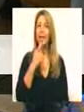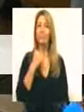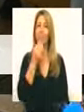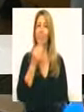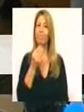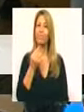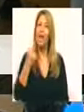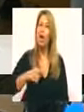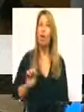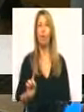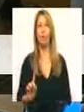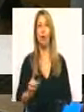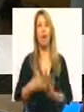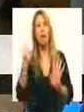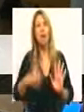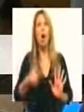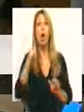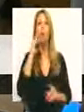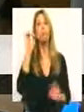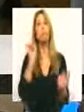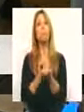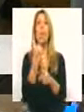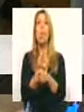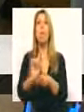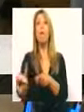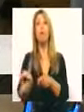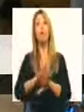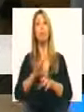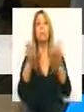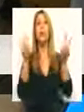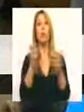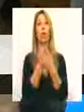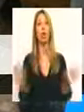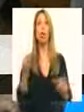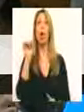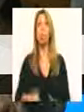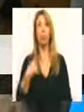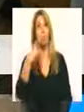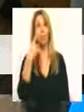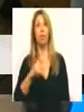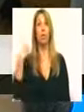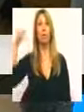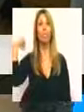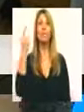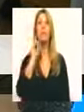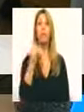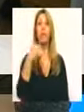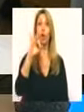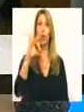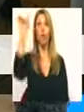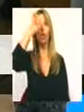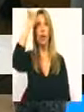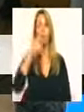Bastaria ouvir uma vez e que o assunto ficasse resolvido para o futuro. Infelizmente não foi isso que se verificou. No passado dia 24 de janeiro tivemos mais